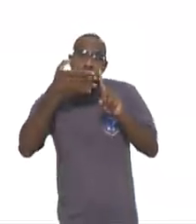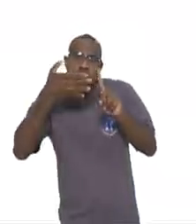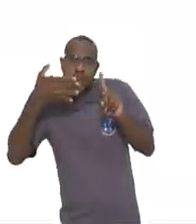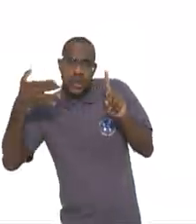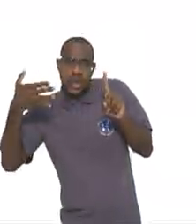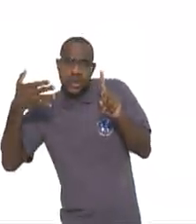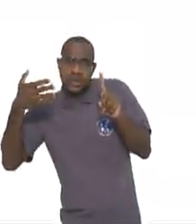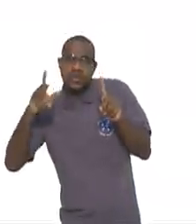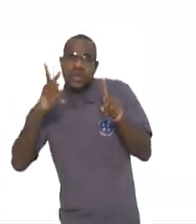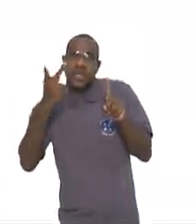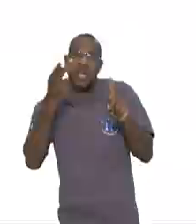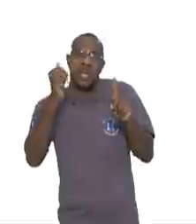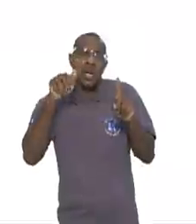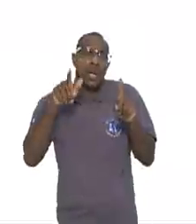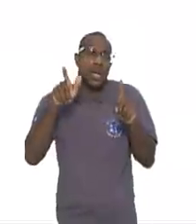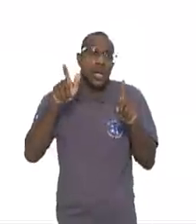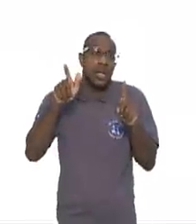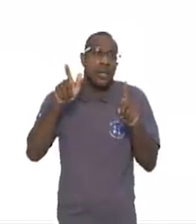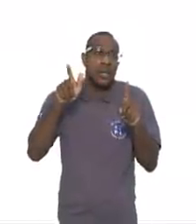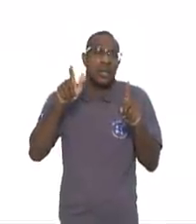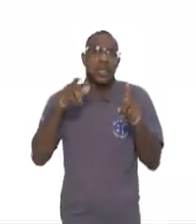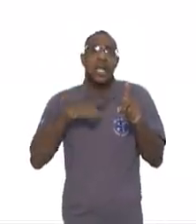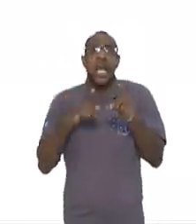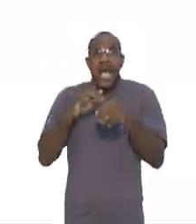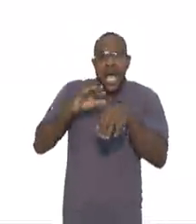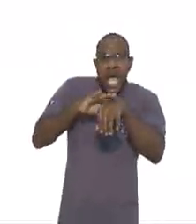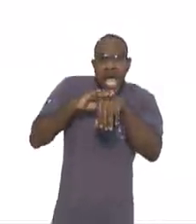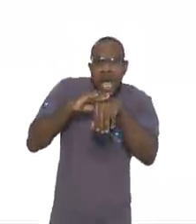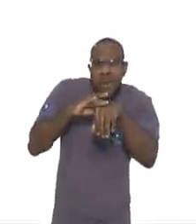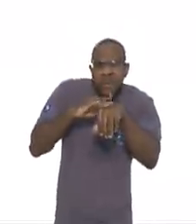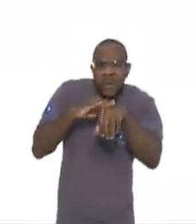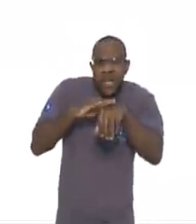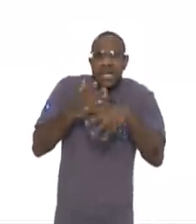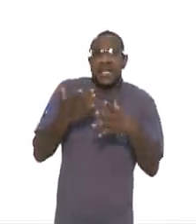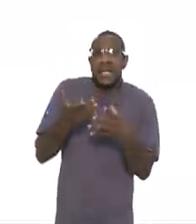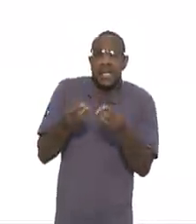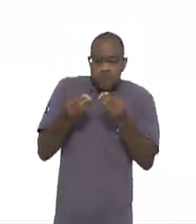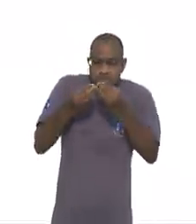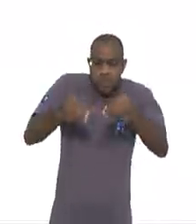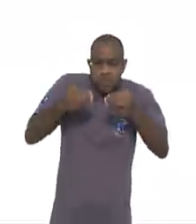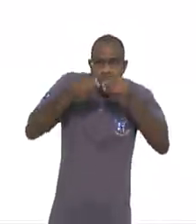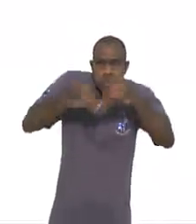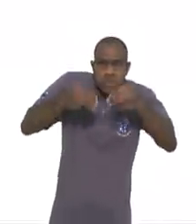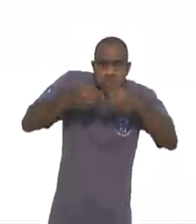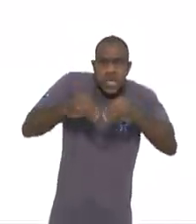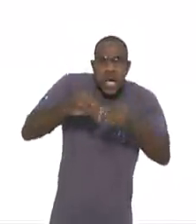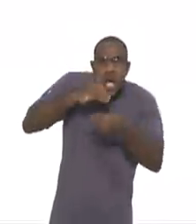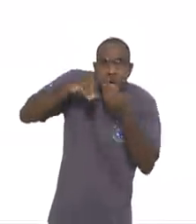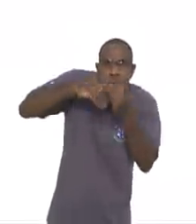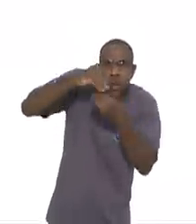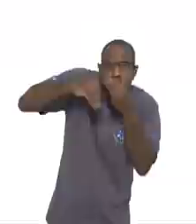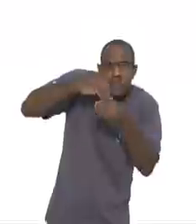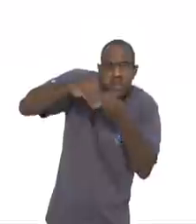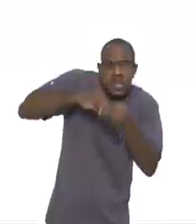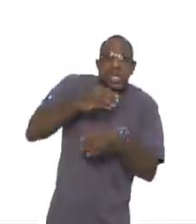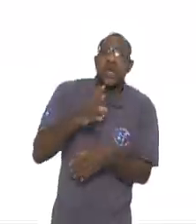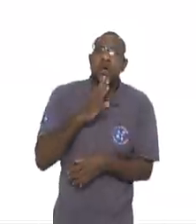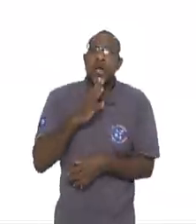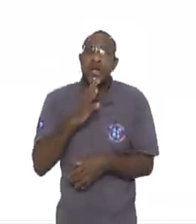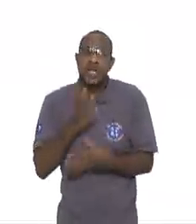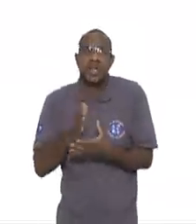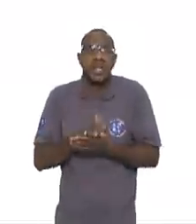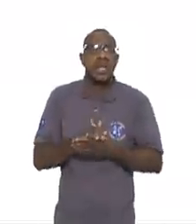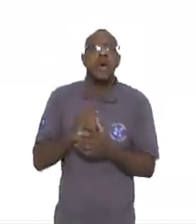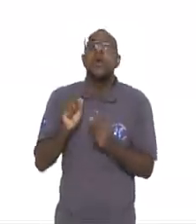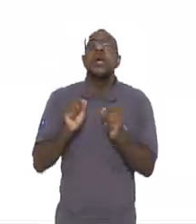que interfere na capacidade do organismo em quebrar e reciclar determinadas substâncias conhecidas como glicosaminoglicanos.